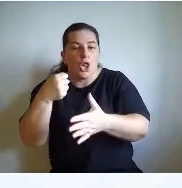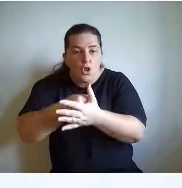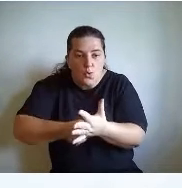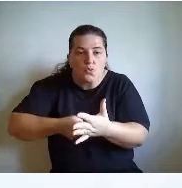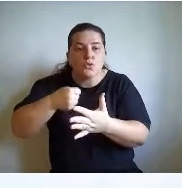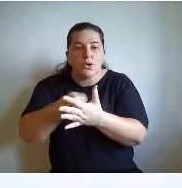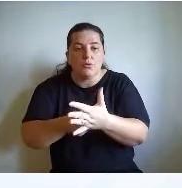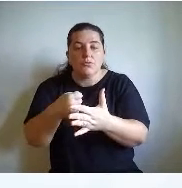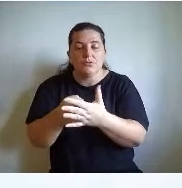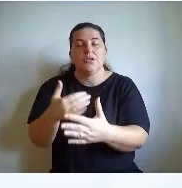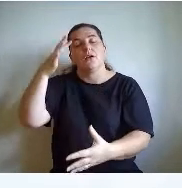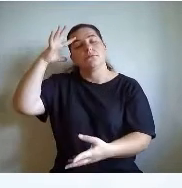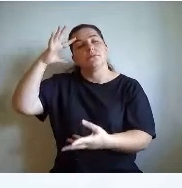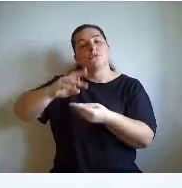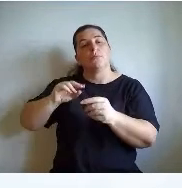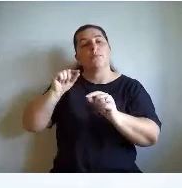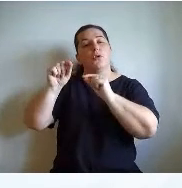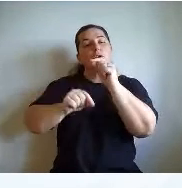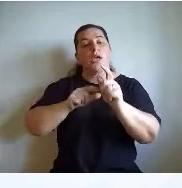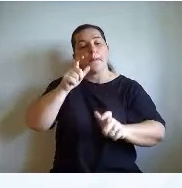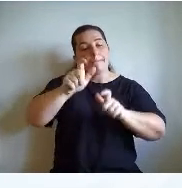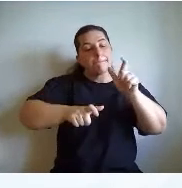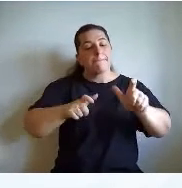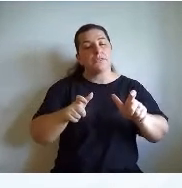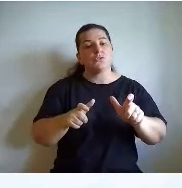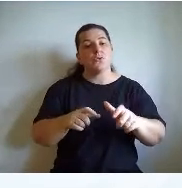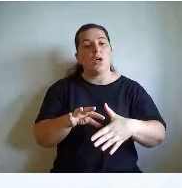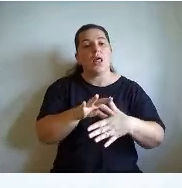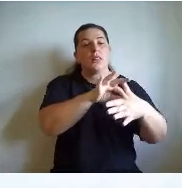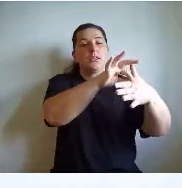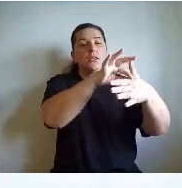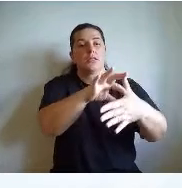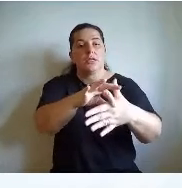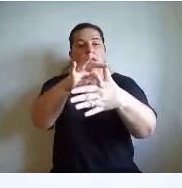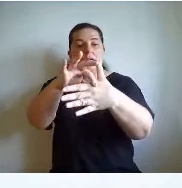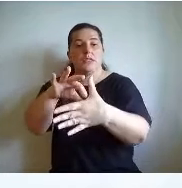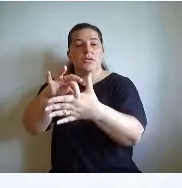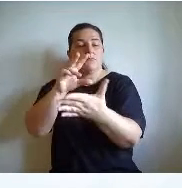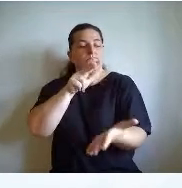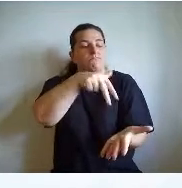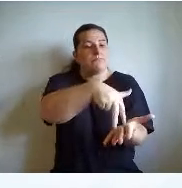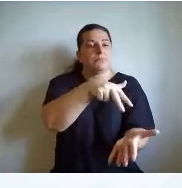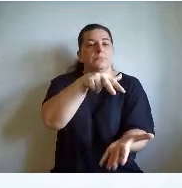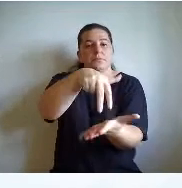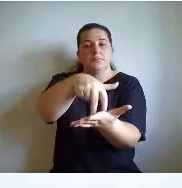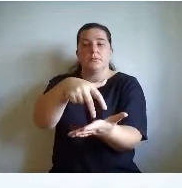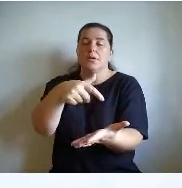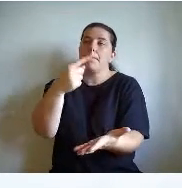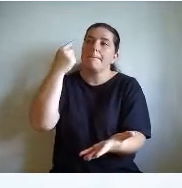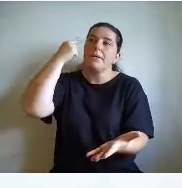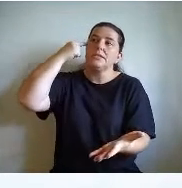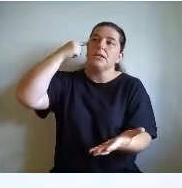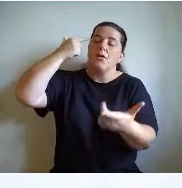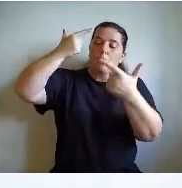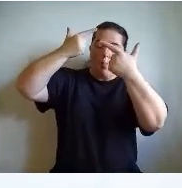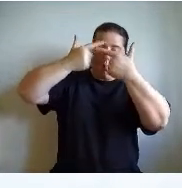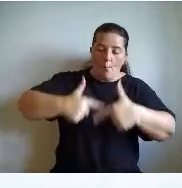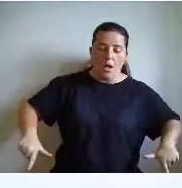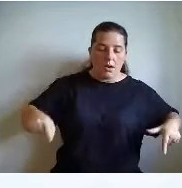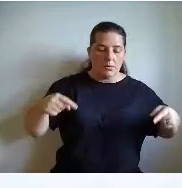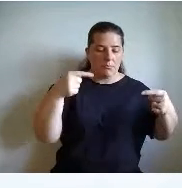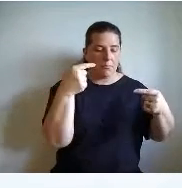lideranças precisavam se despir de questões políticas e olhar para a vida e olhar para o ser